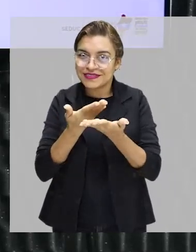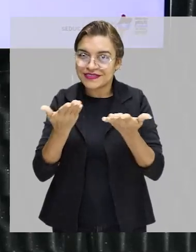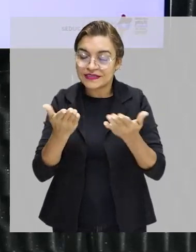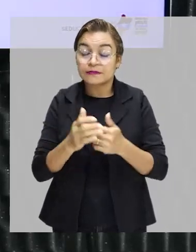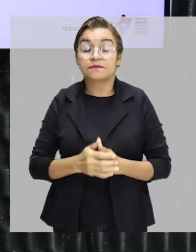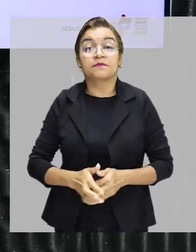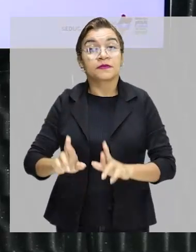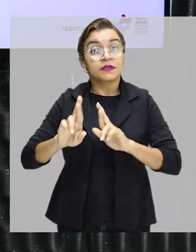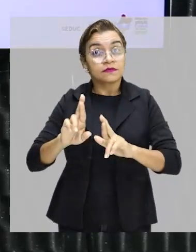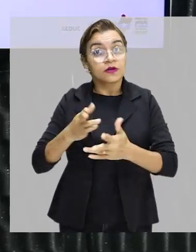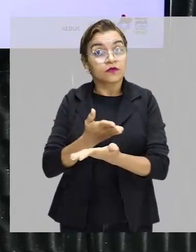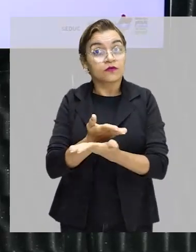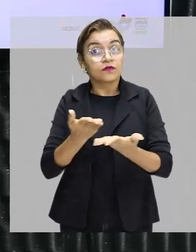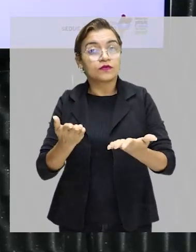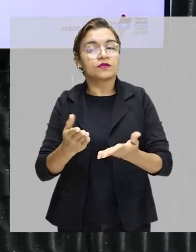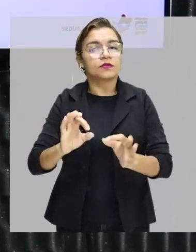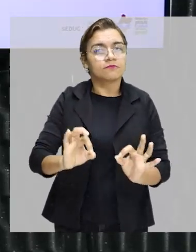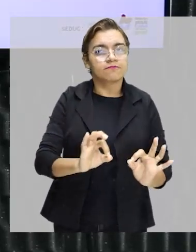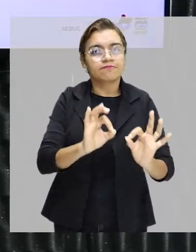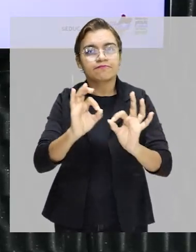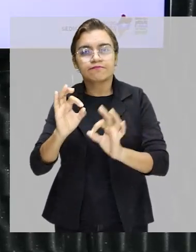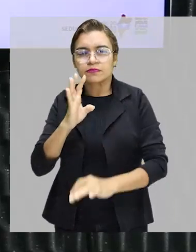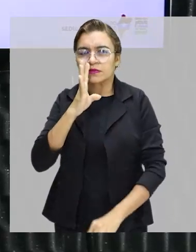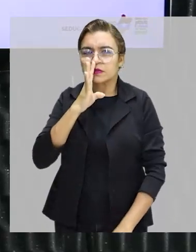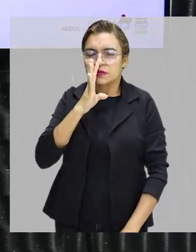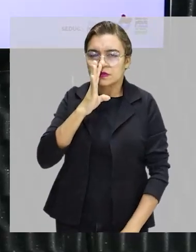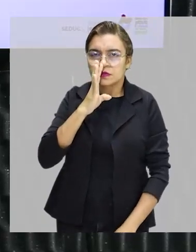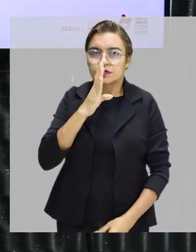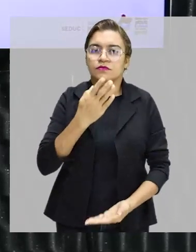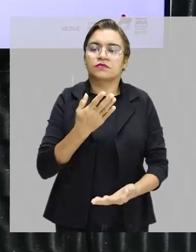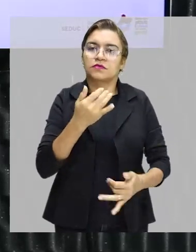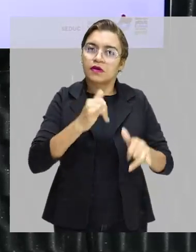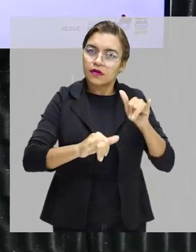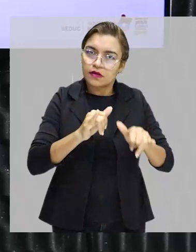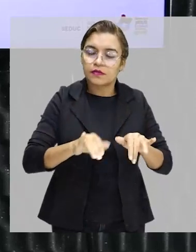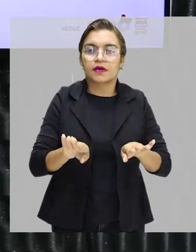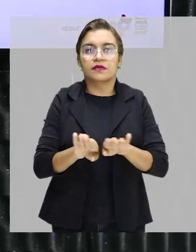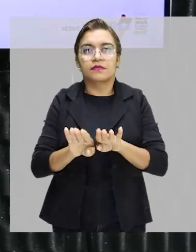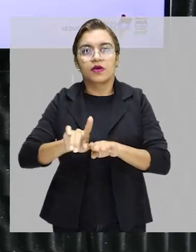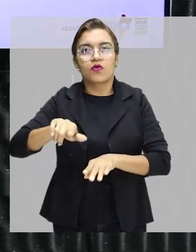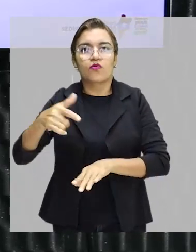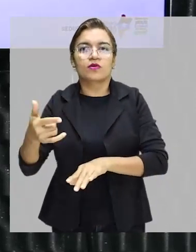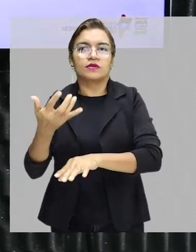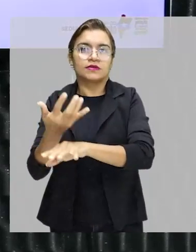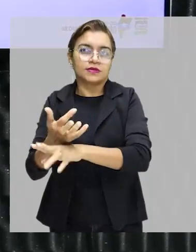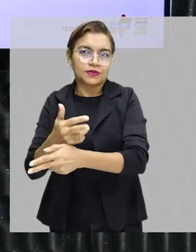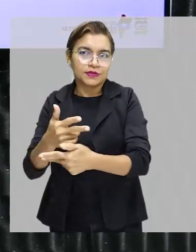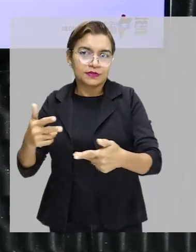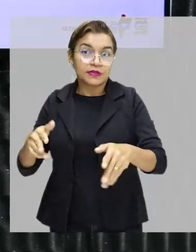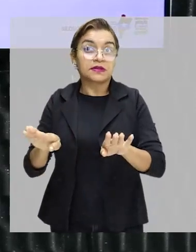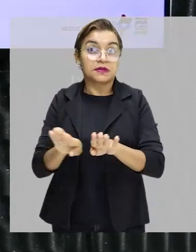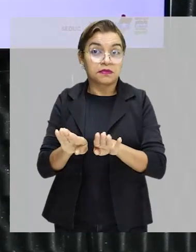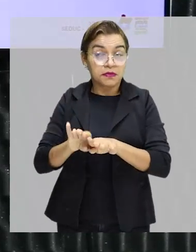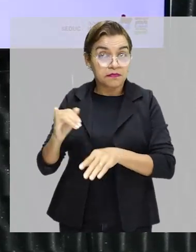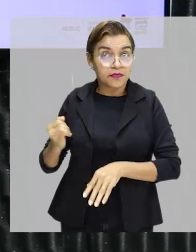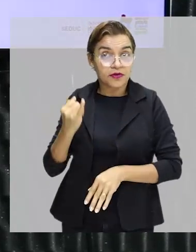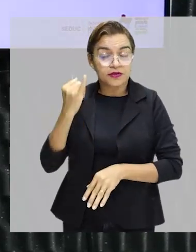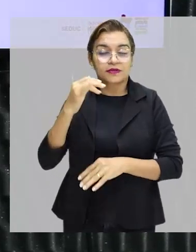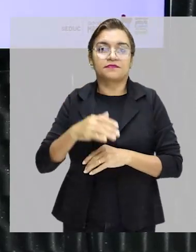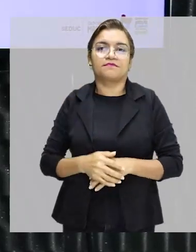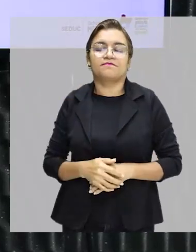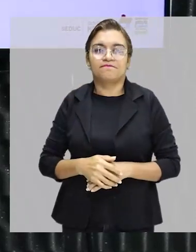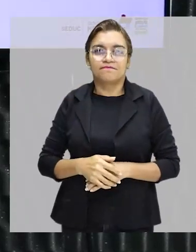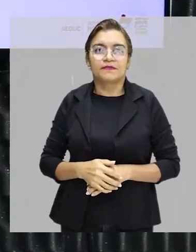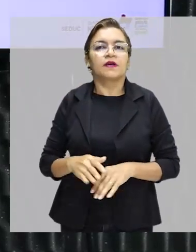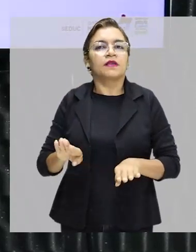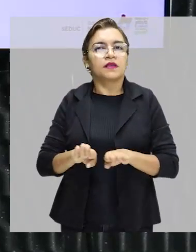que você esteja acompanhando as nossas aulas, não apenas as aulas de Química, mas também dos outros componentes curriculares. E principalmente, turminha, esperamos que